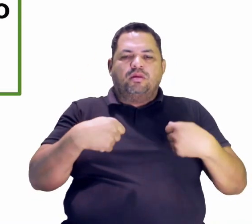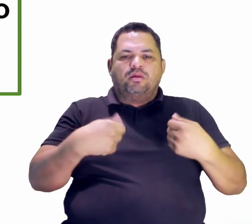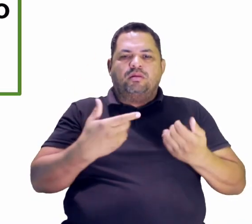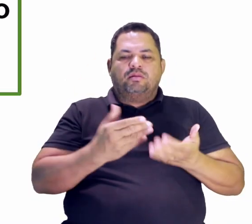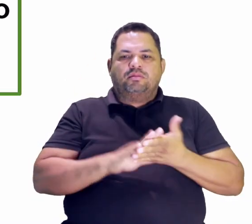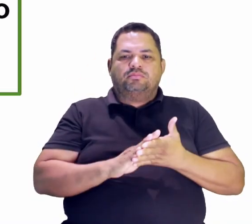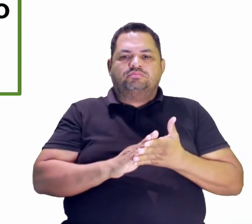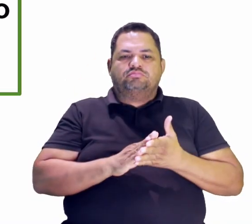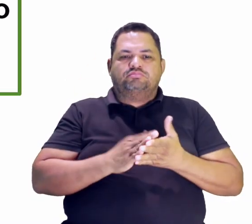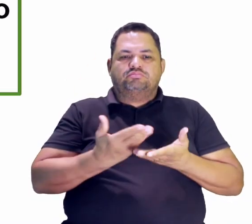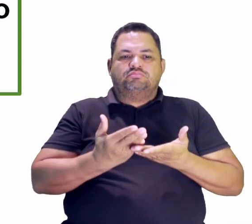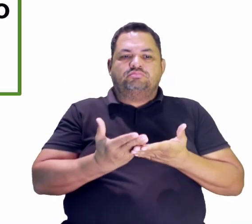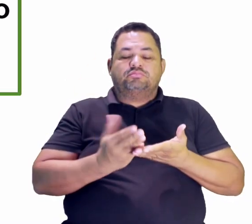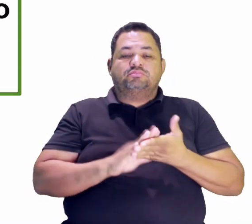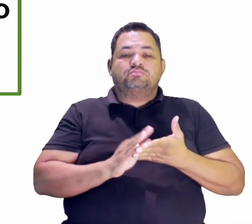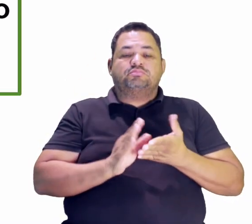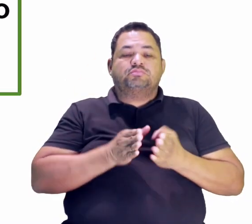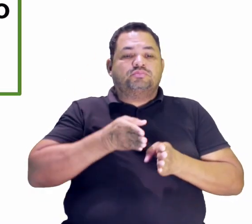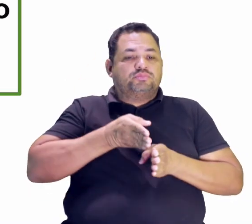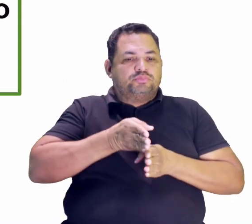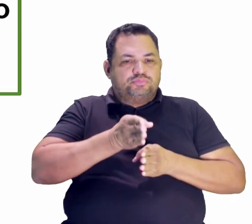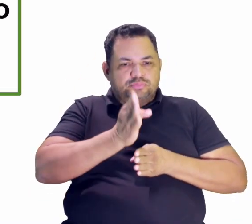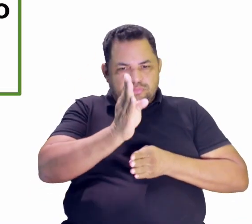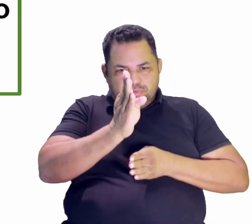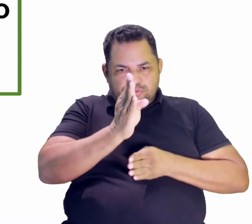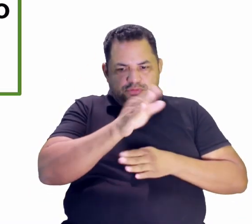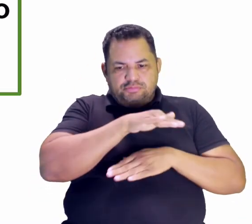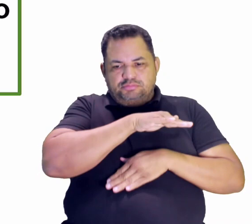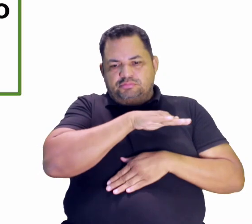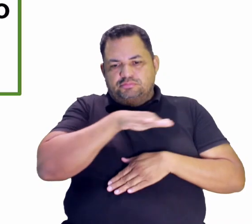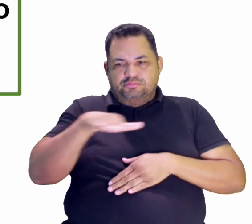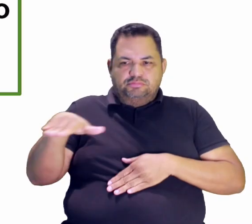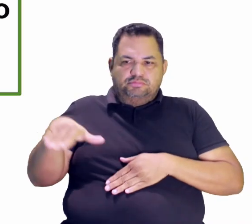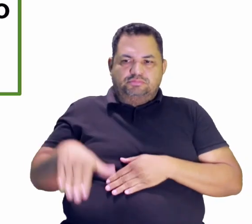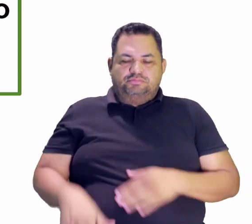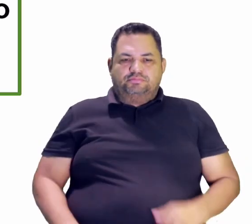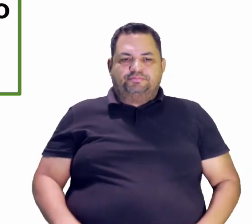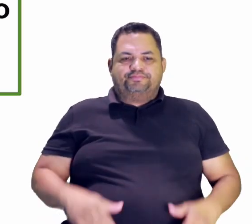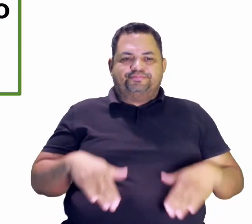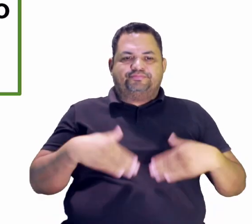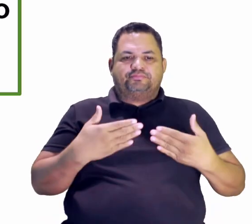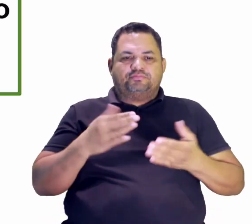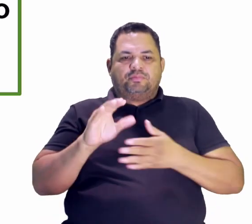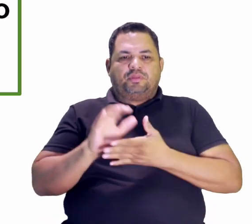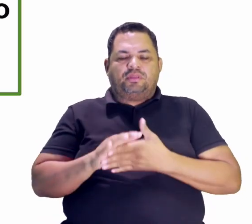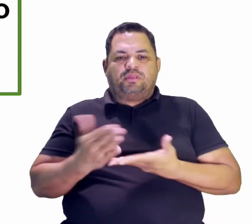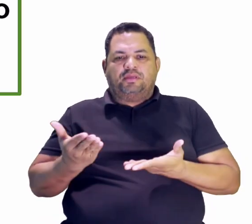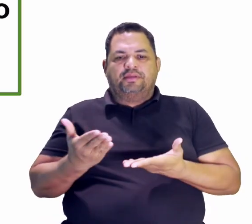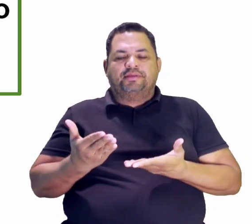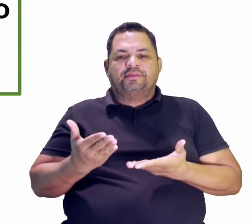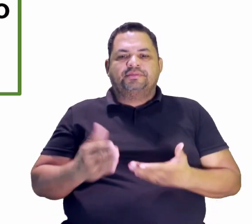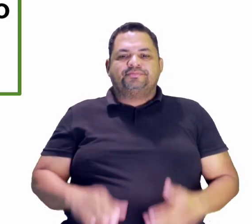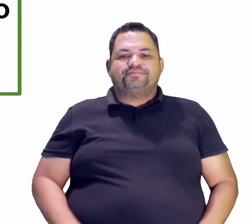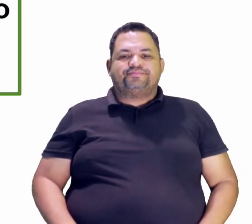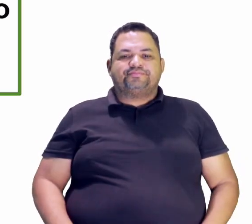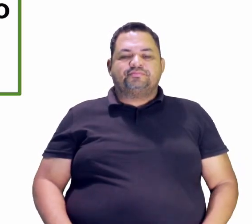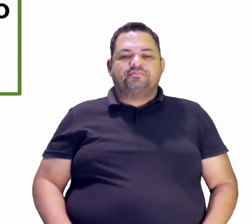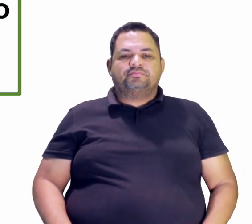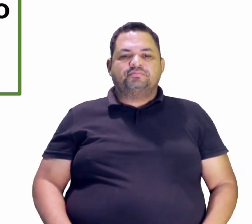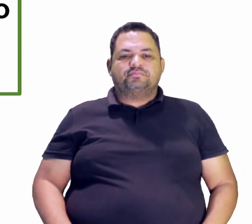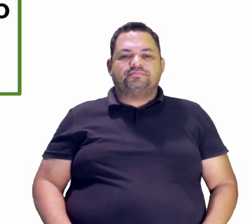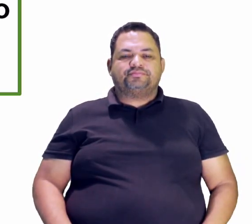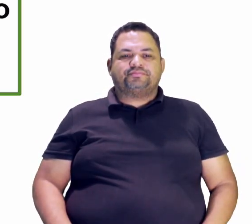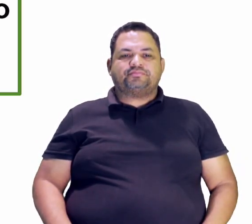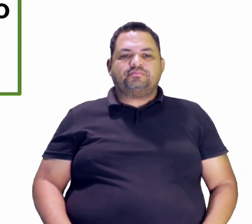dar direção e o sentido, né? Nesse caso, a grandeza que, além